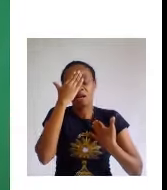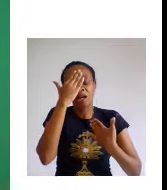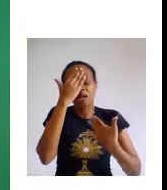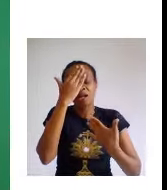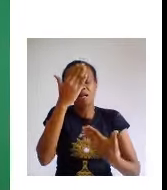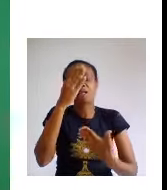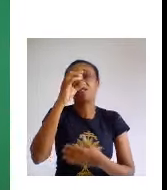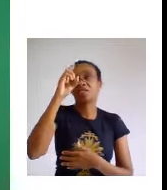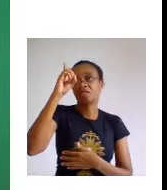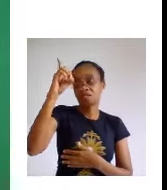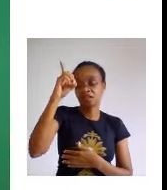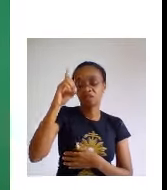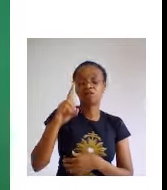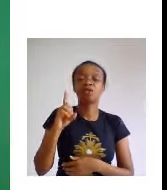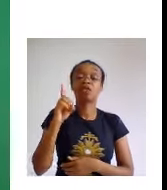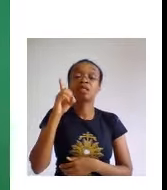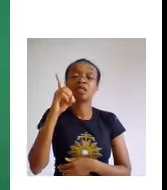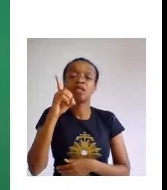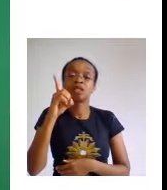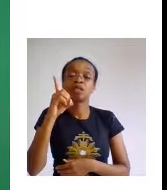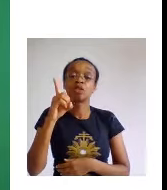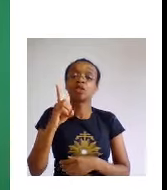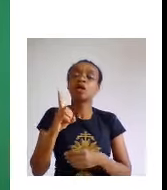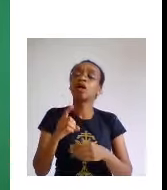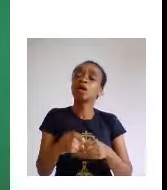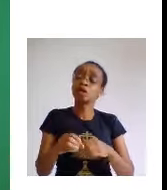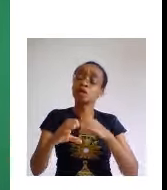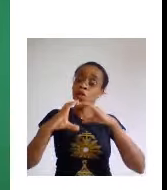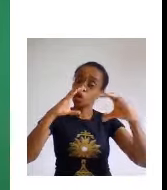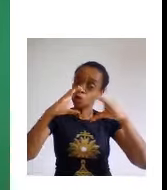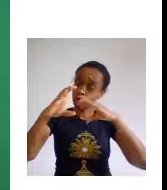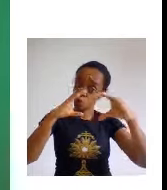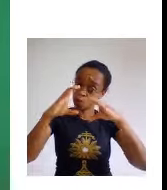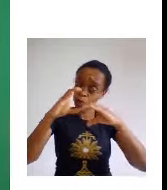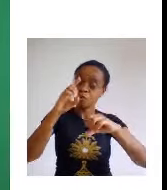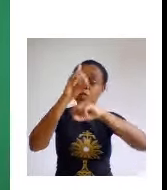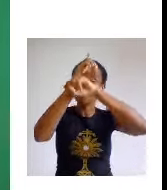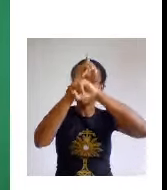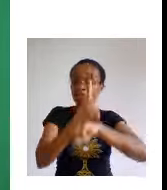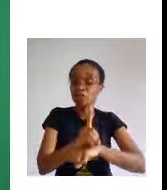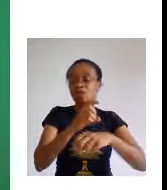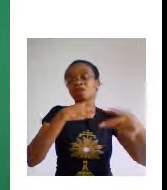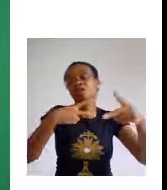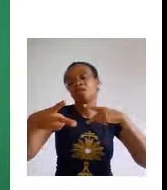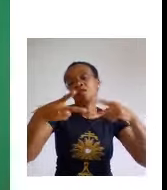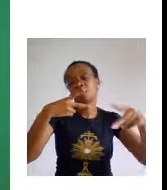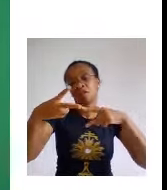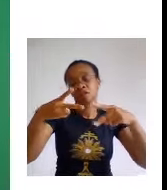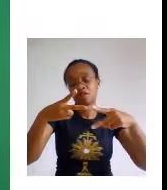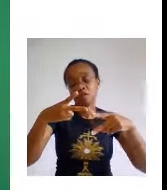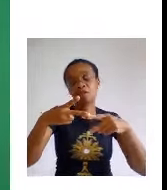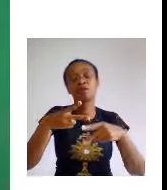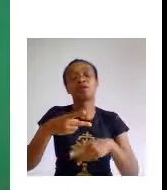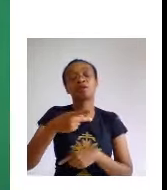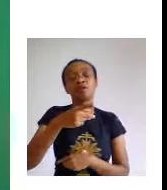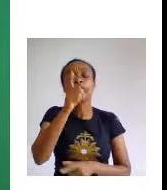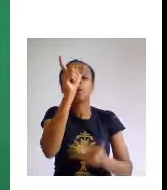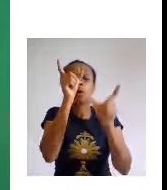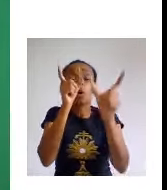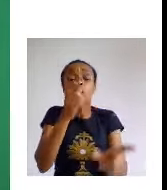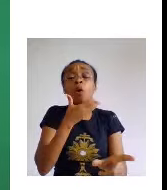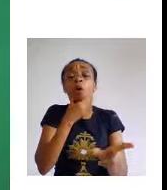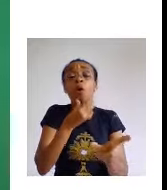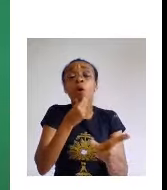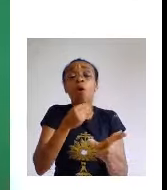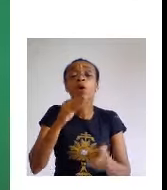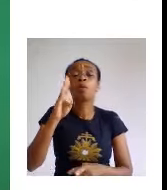a DECOM, ao Departamento de Comunicação da Diocese de São José dos Campos, na pessoa do Bruno, por disponibilizar para